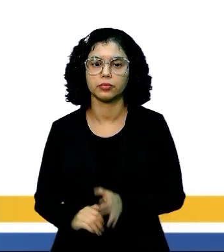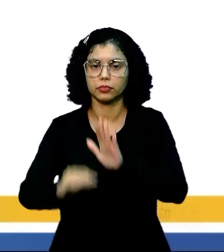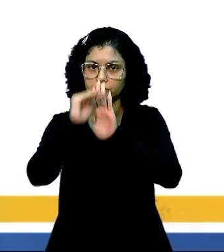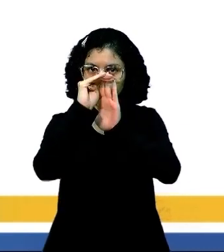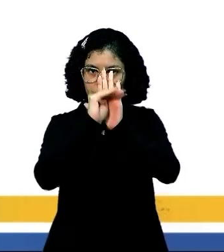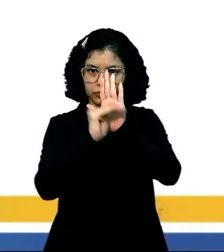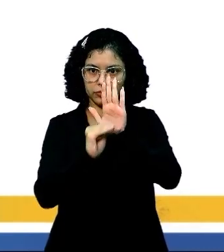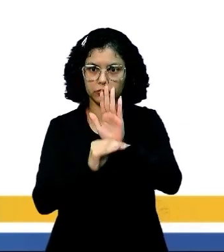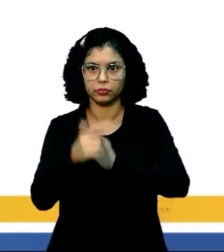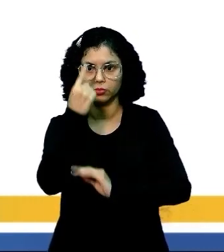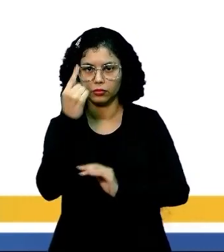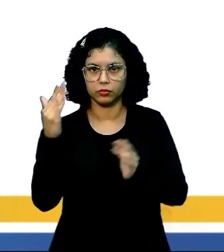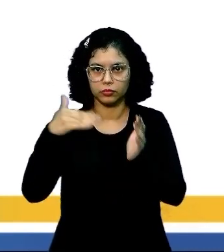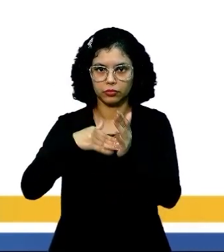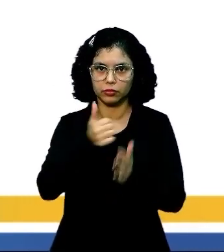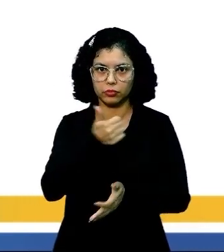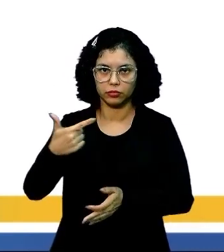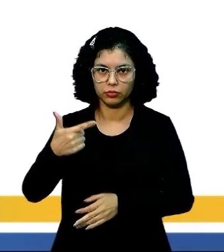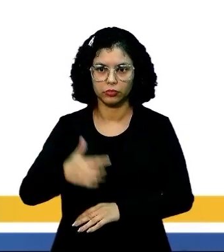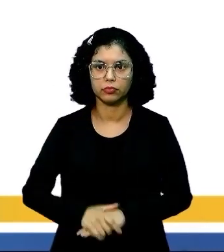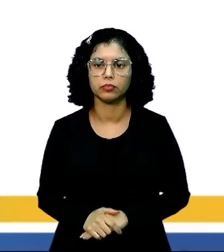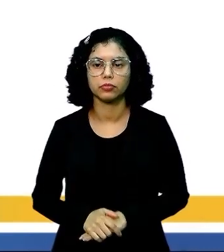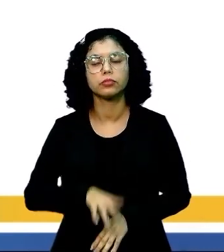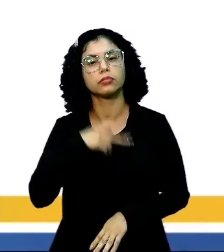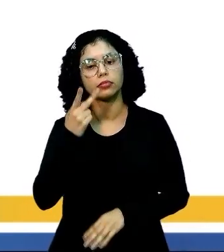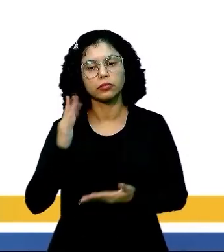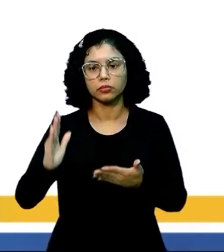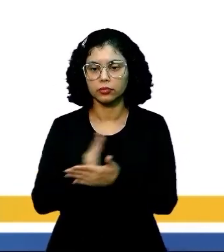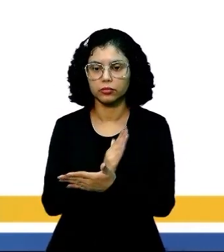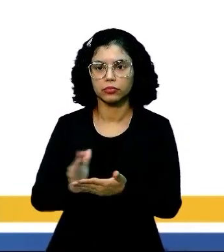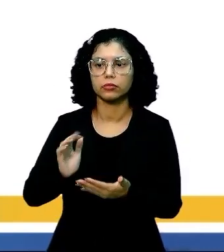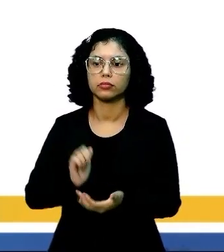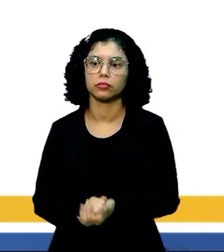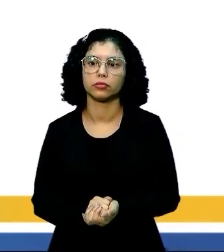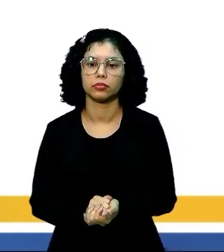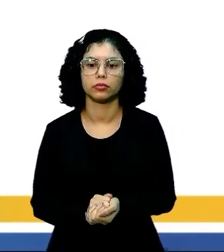né, de 1 a 12, que fala de algumas